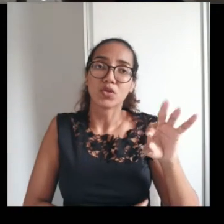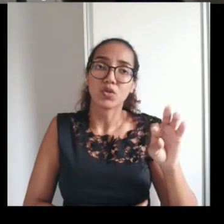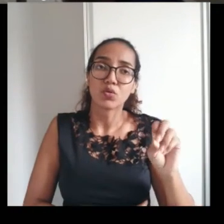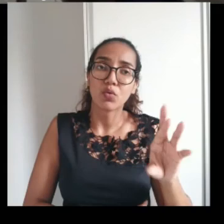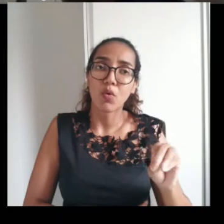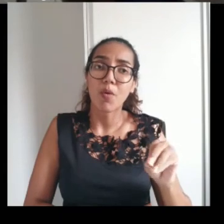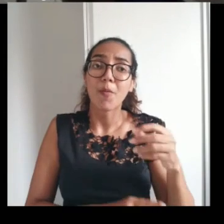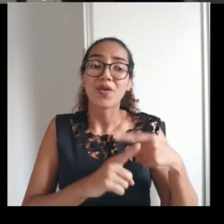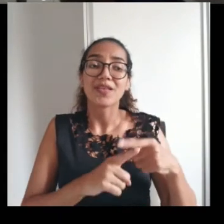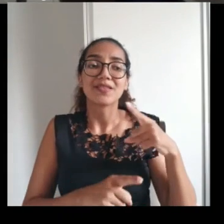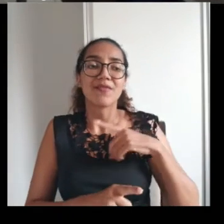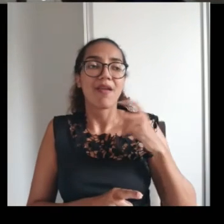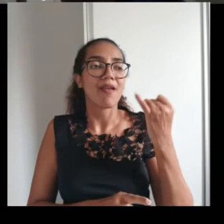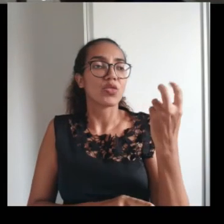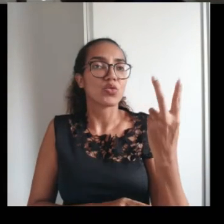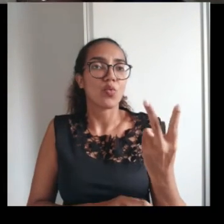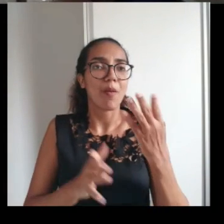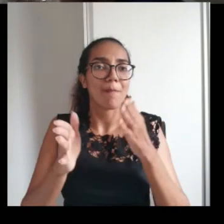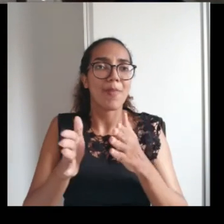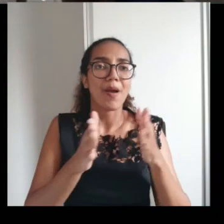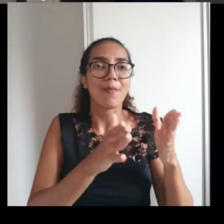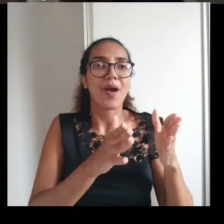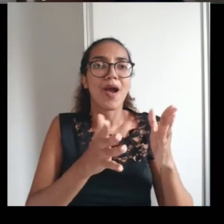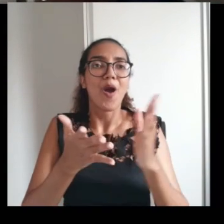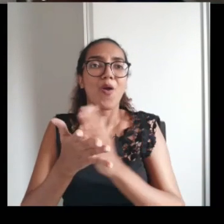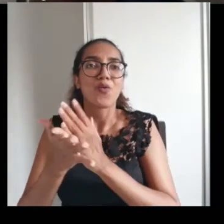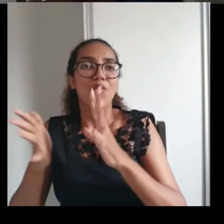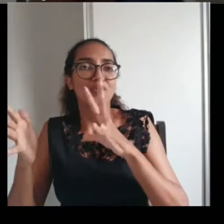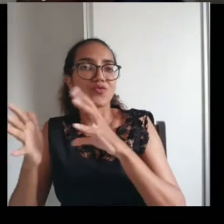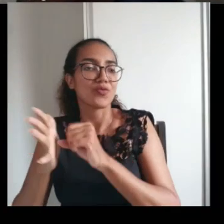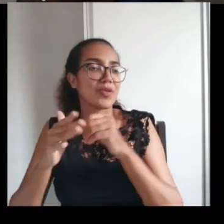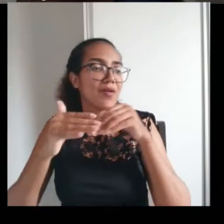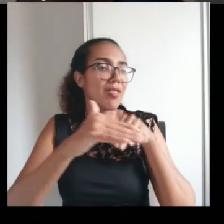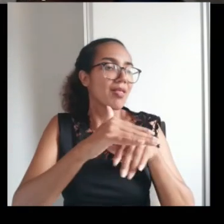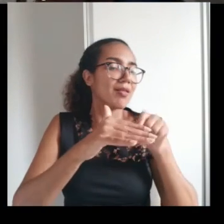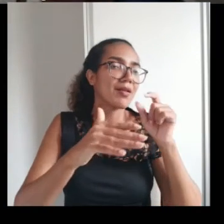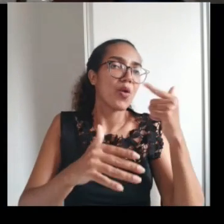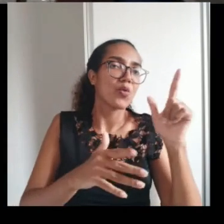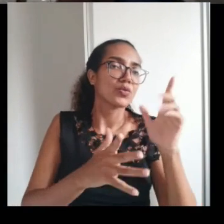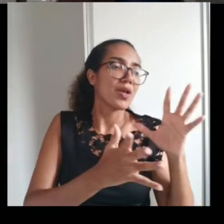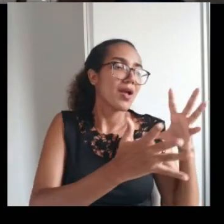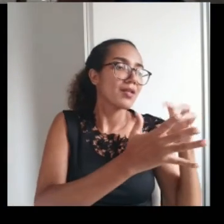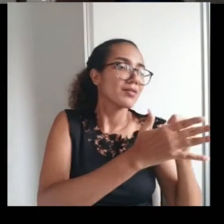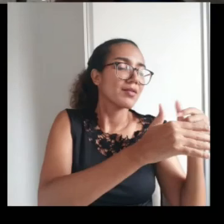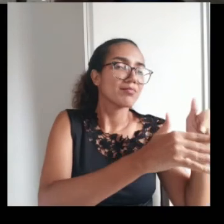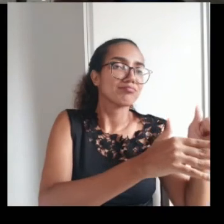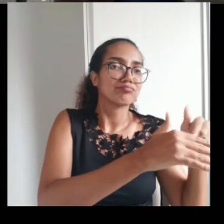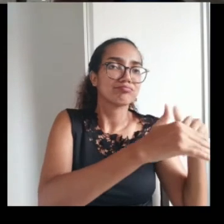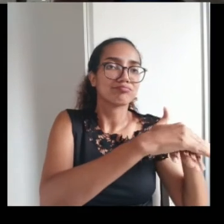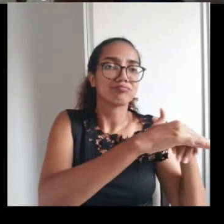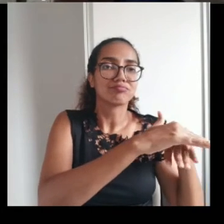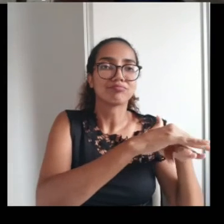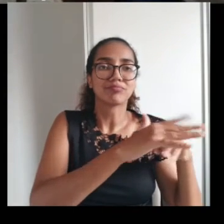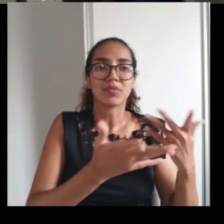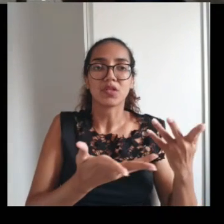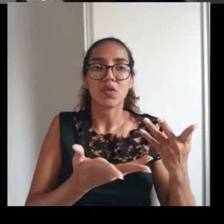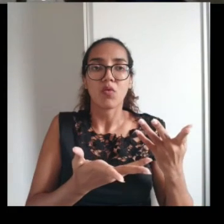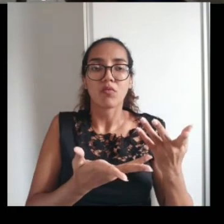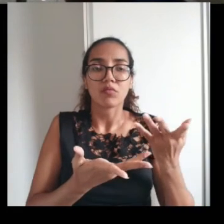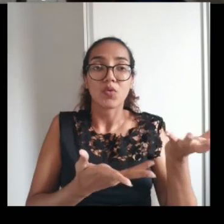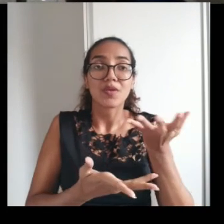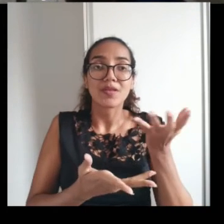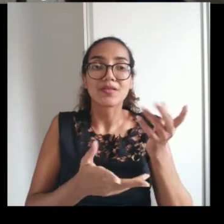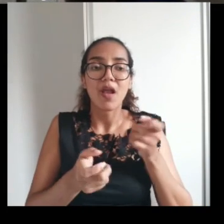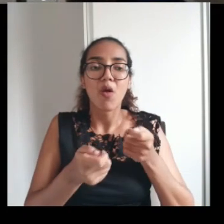Aí, quando eu for recuperar, eu não vou saber ter esse controle, muito provavelmente, tá? Então, por exemplo, o repositório é